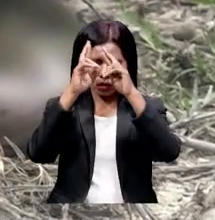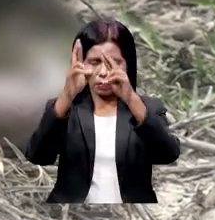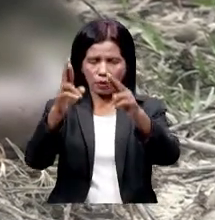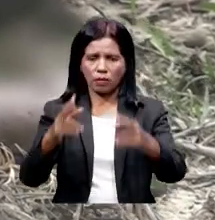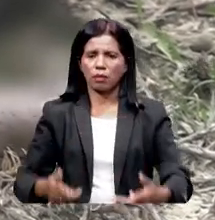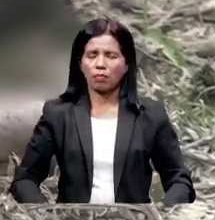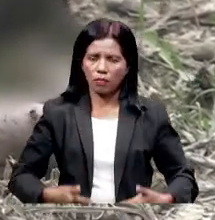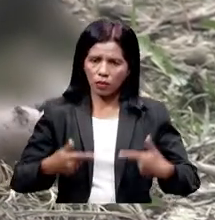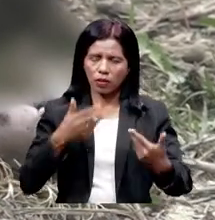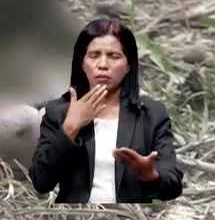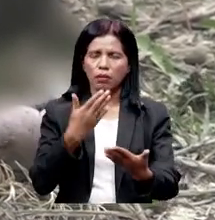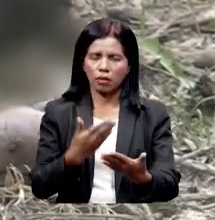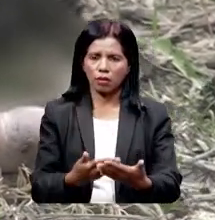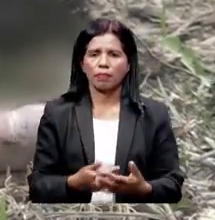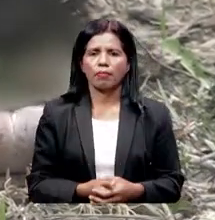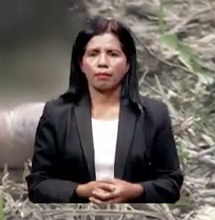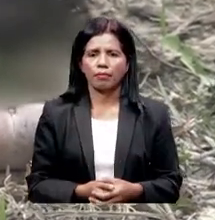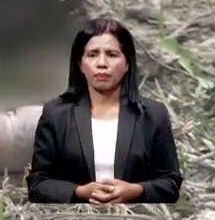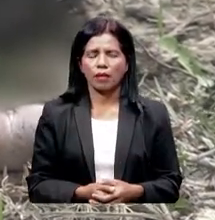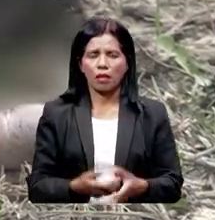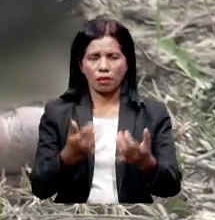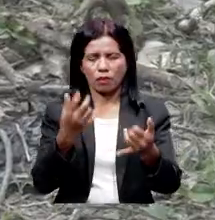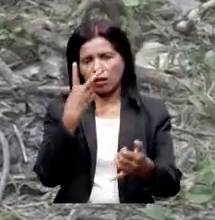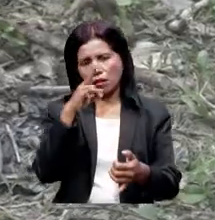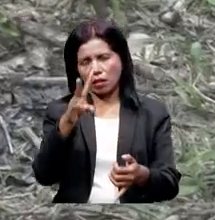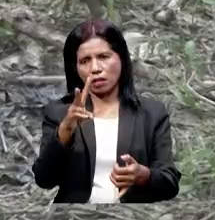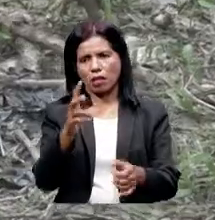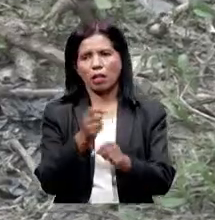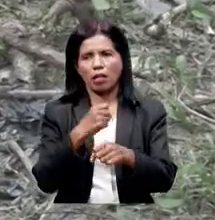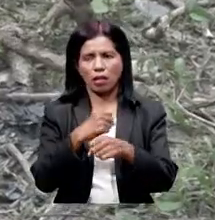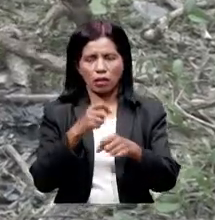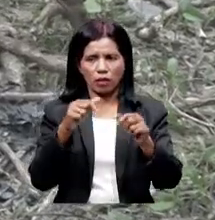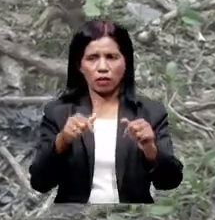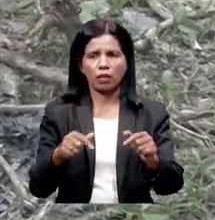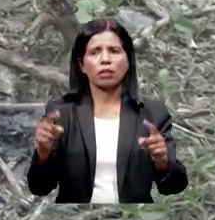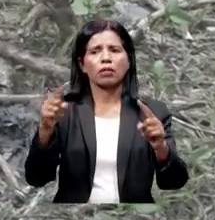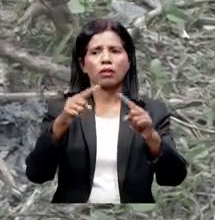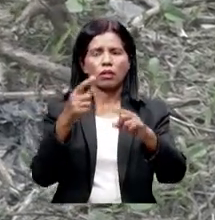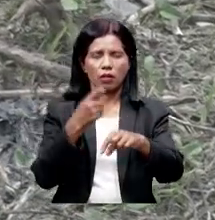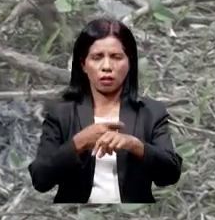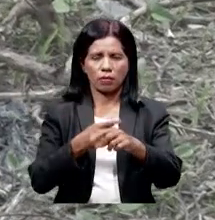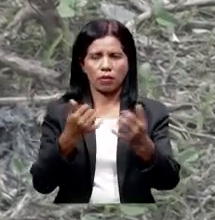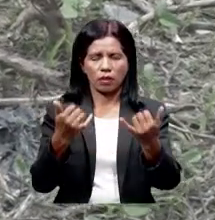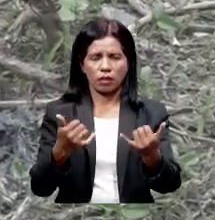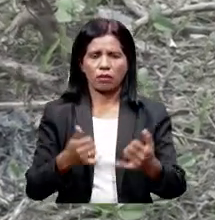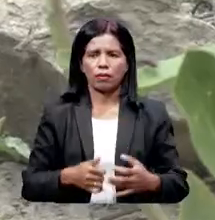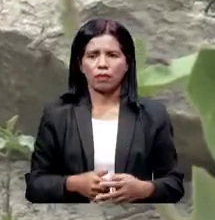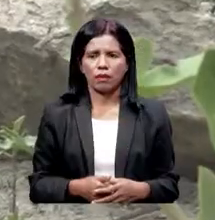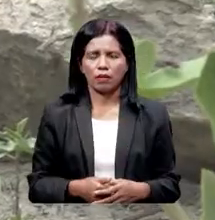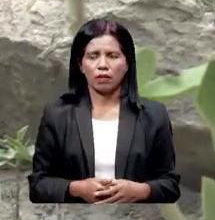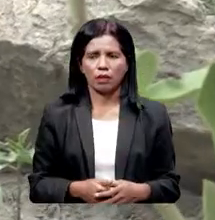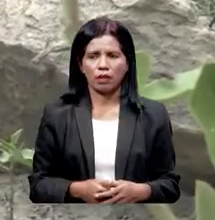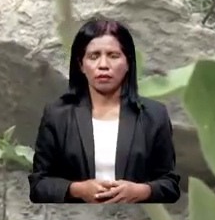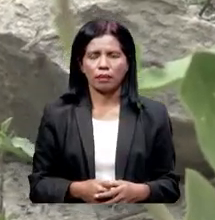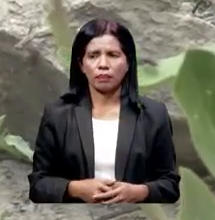dia. Fenomeno se leva agora. Halone, to momento ide la para la